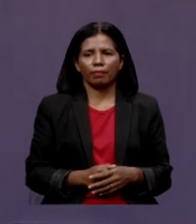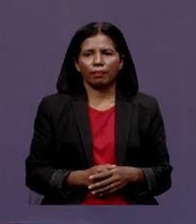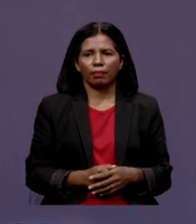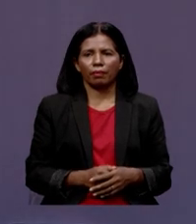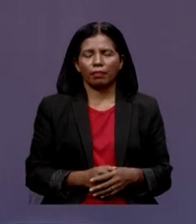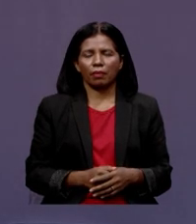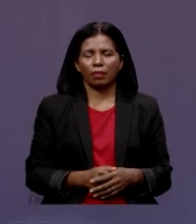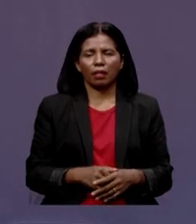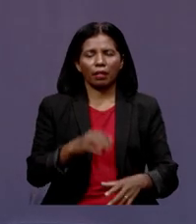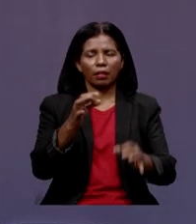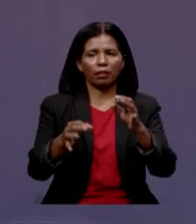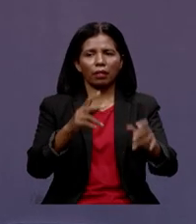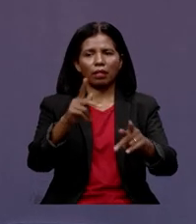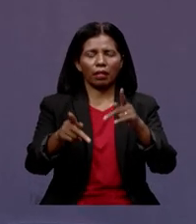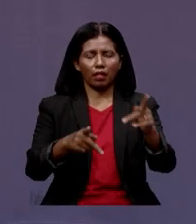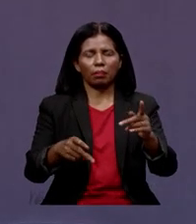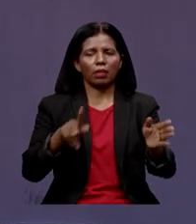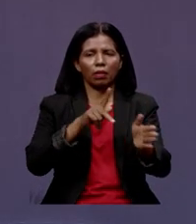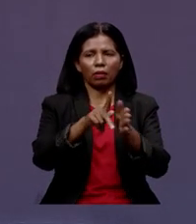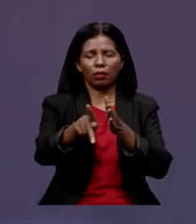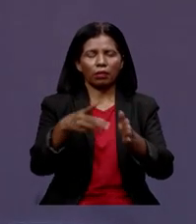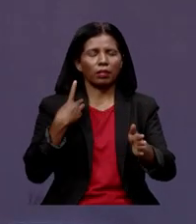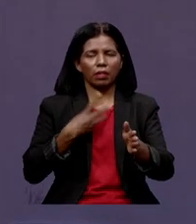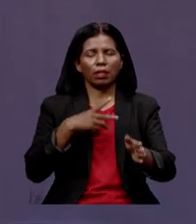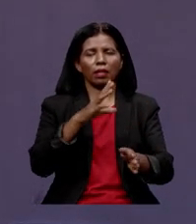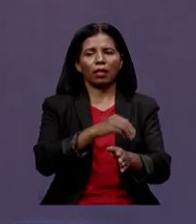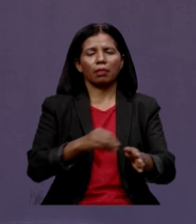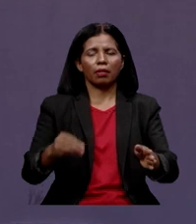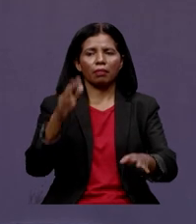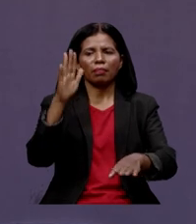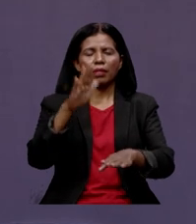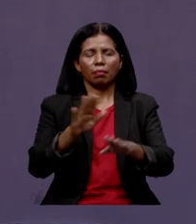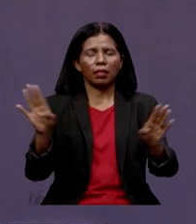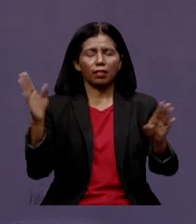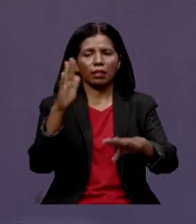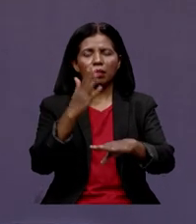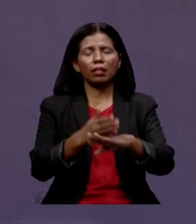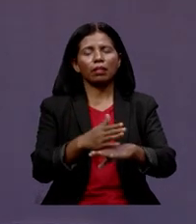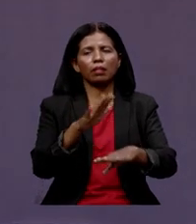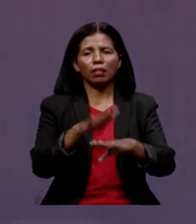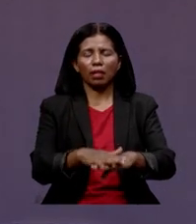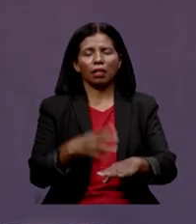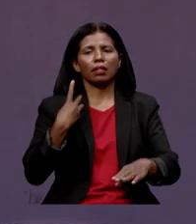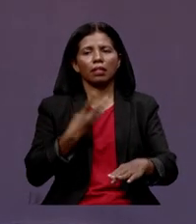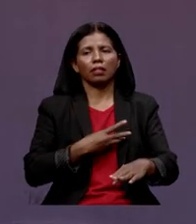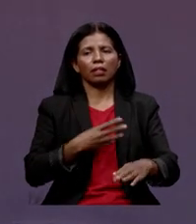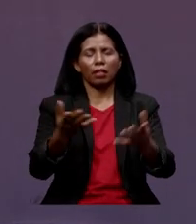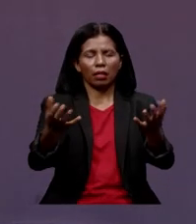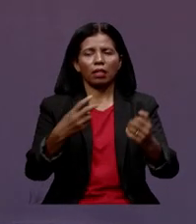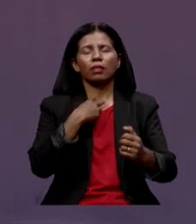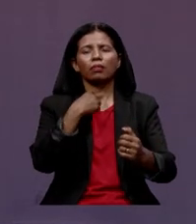Então, quando é uma pafa ita, quando é uma rania ita, quando é uma taca ita, e tem vontade de ter uma